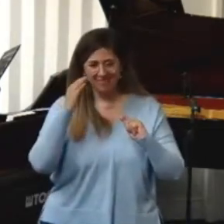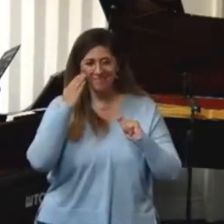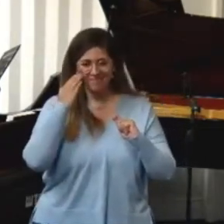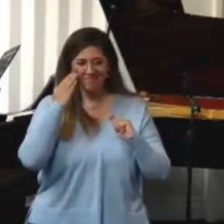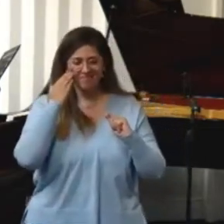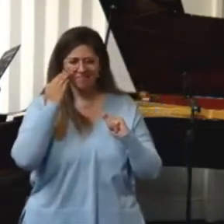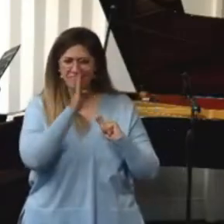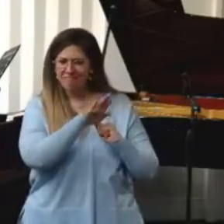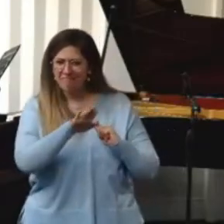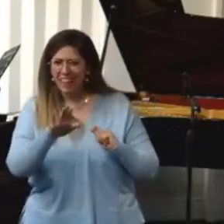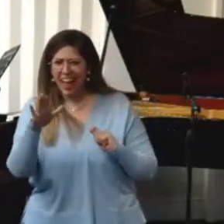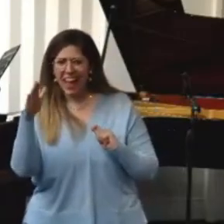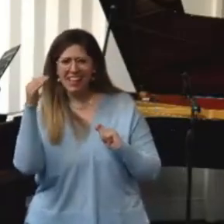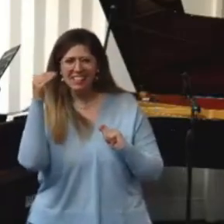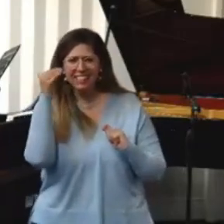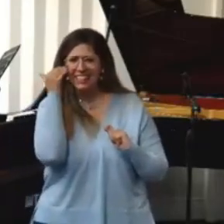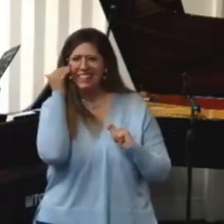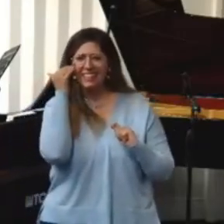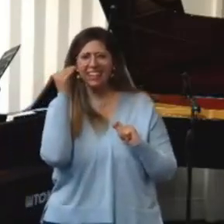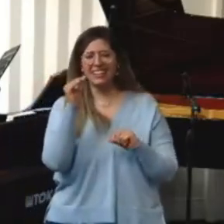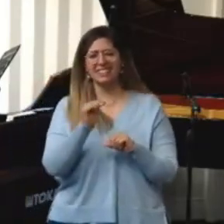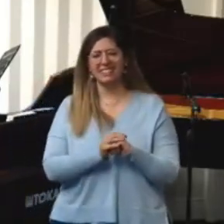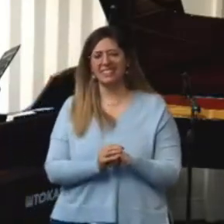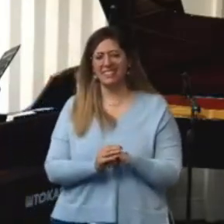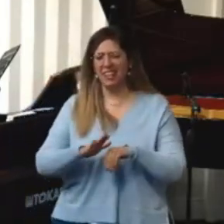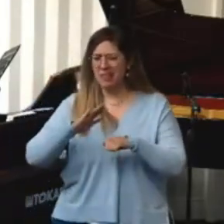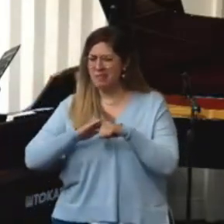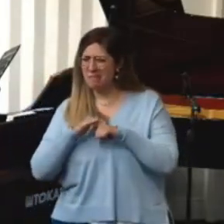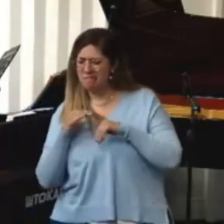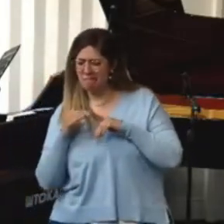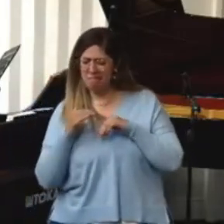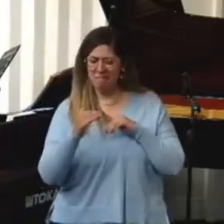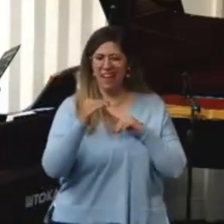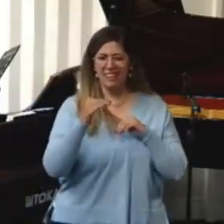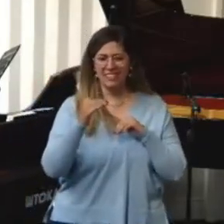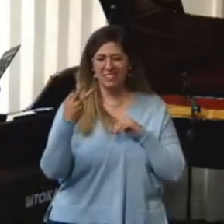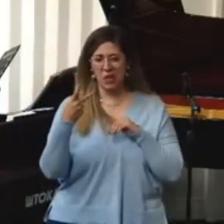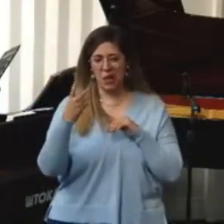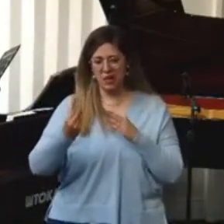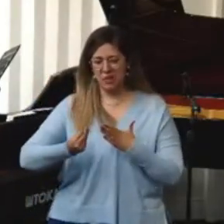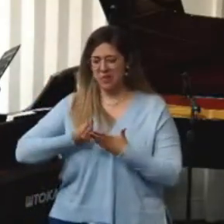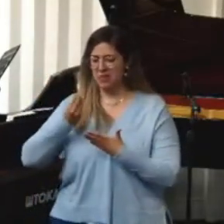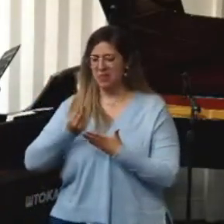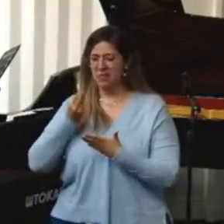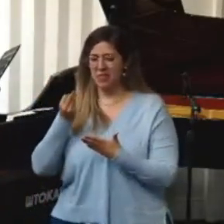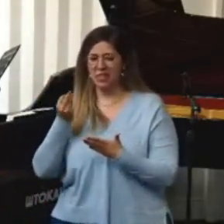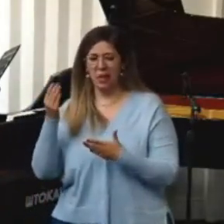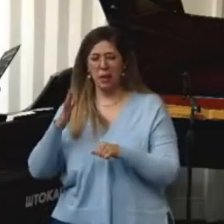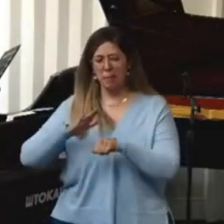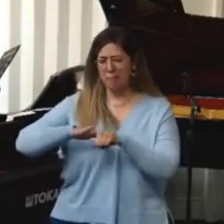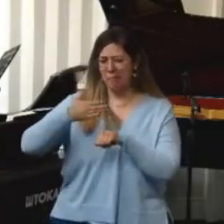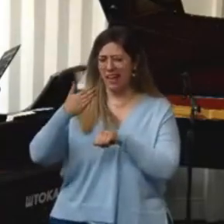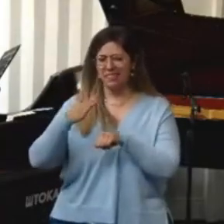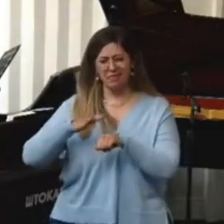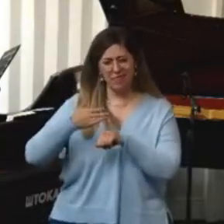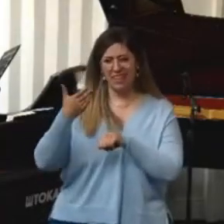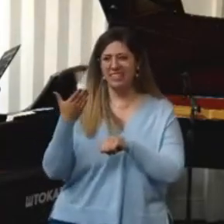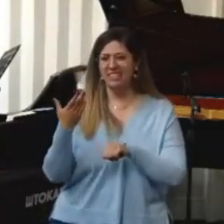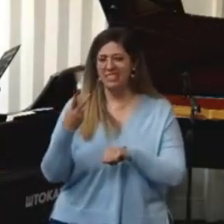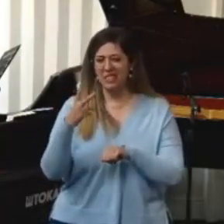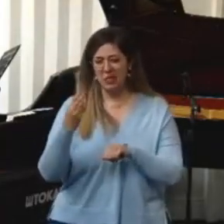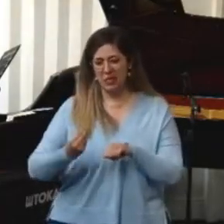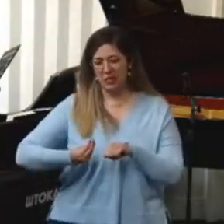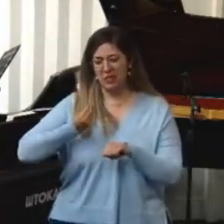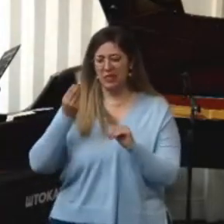Criança, se você entender isso, você estará avançando anos e anos na sua vida, acelerando anos e anos a